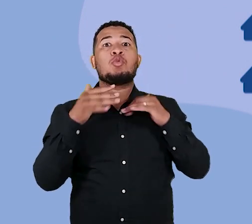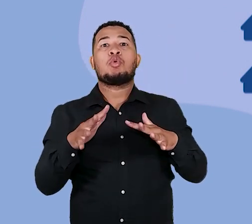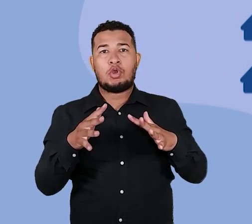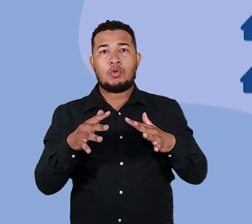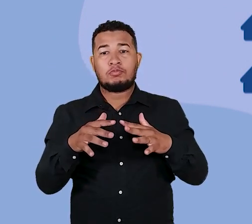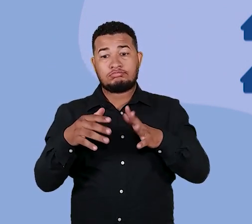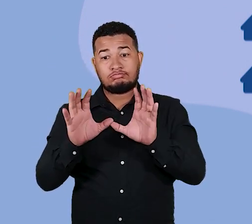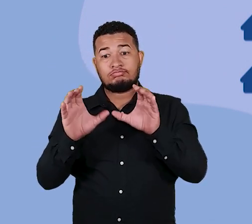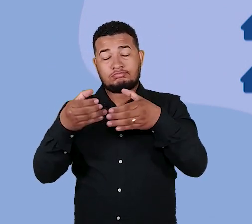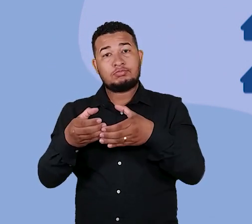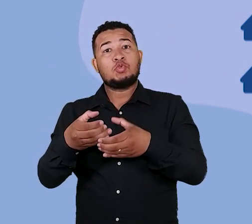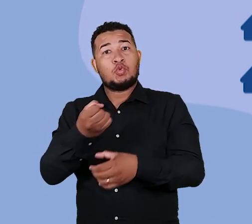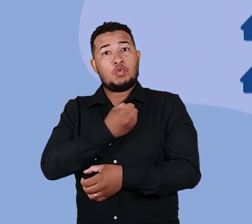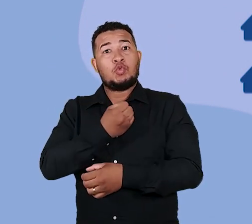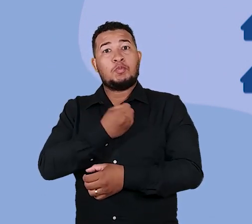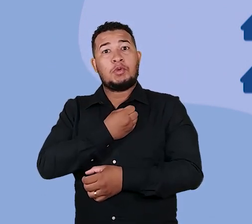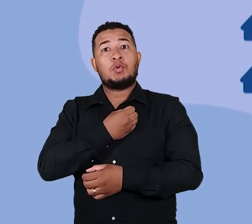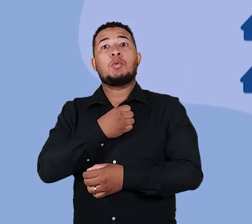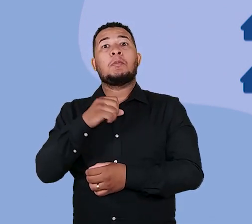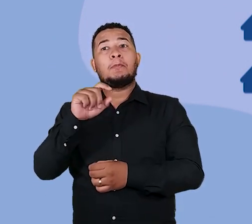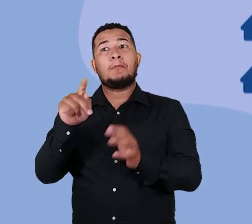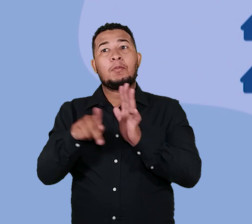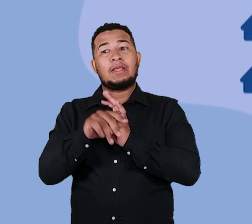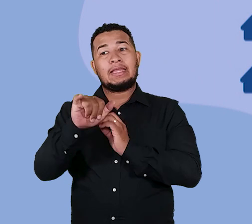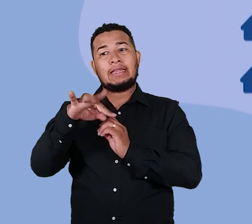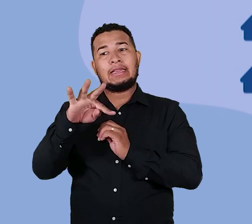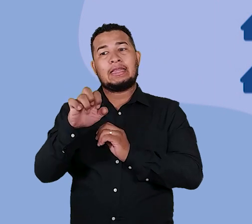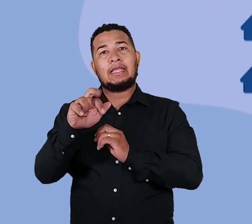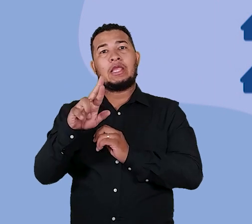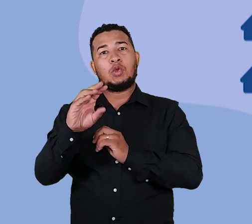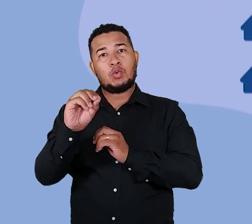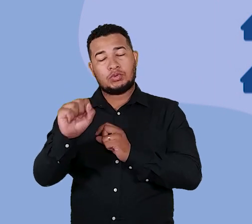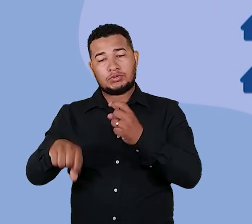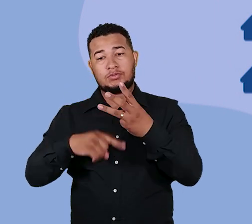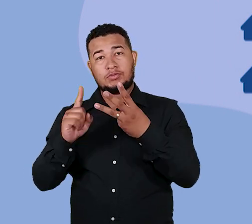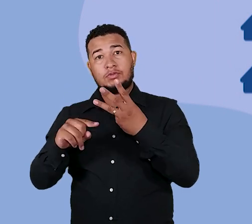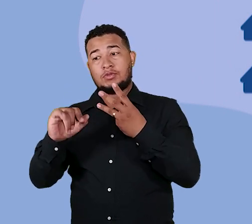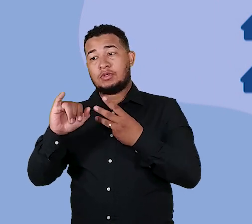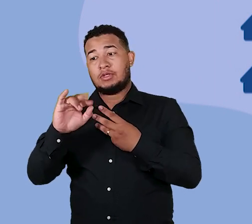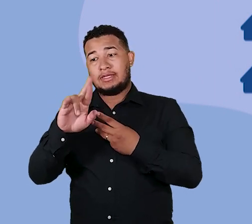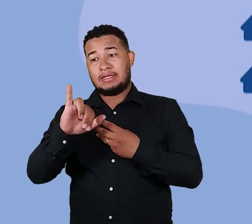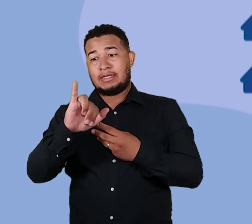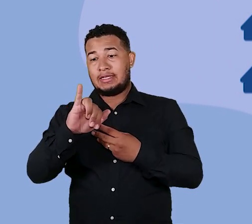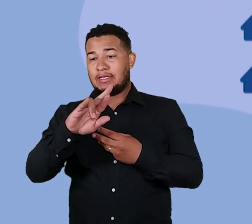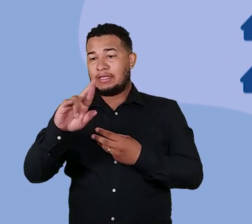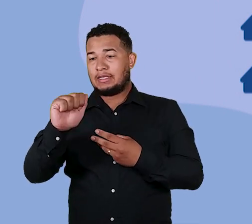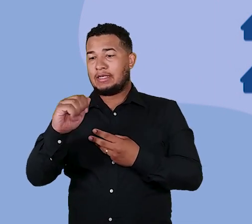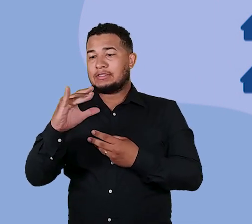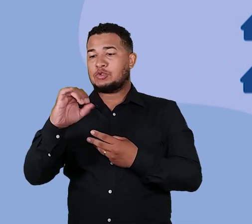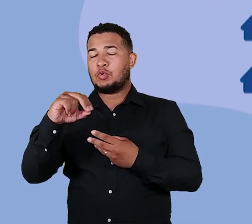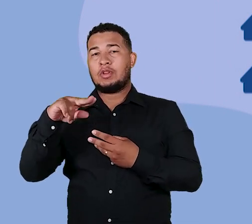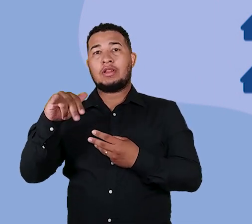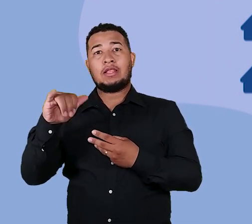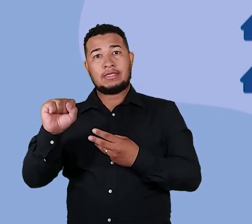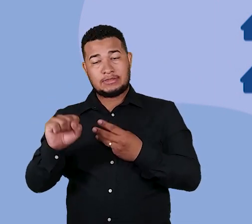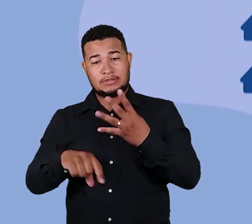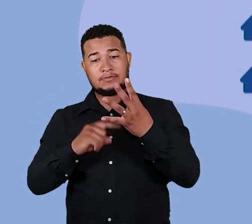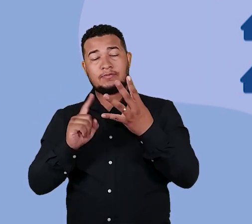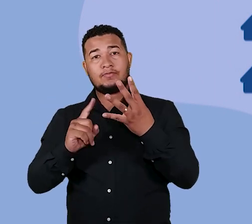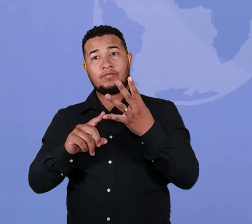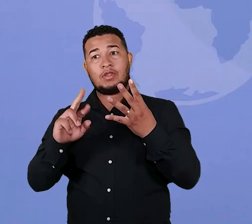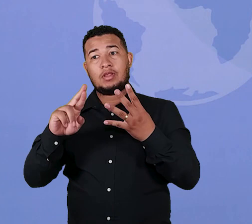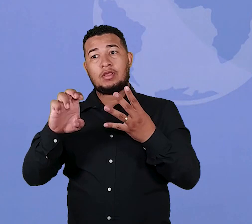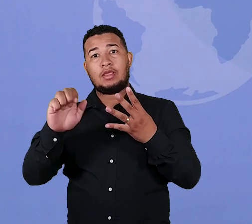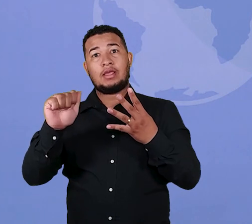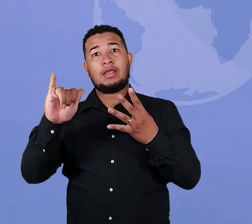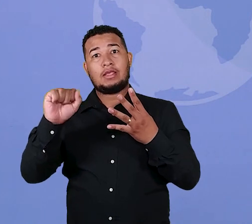naturais, conjunto dos números inteiros, racionais, irracionais e também